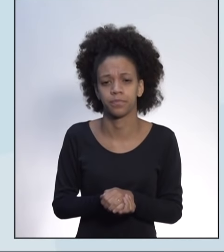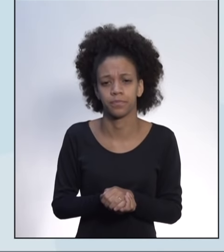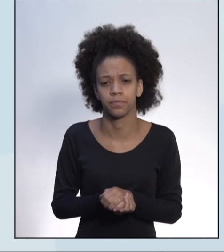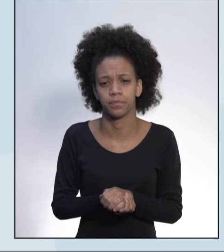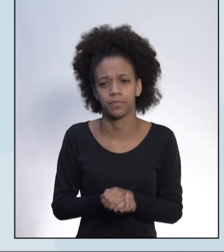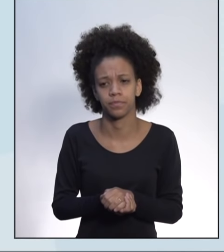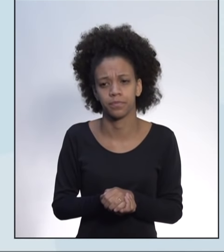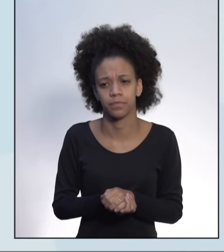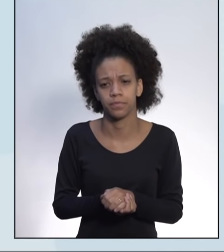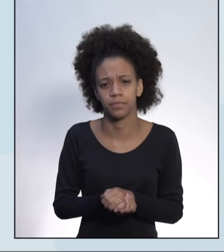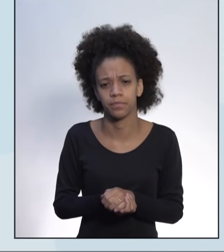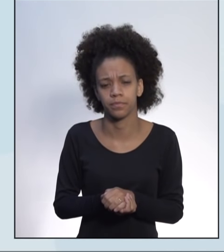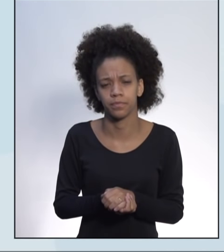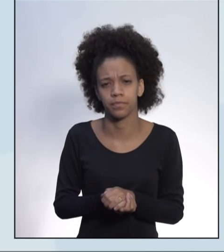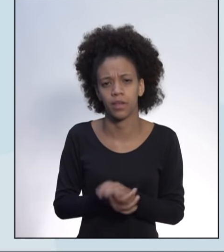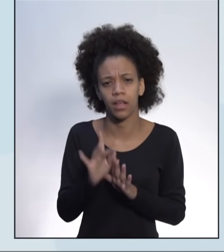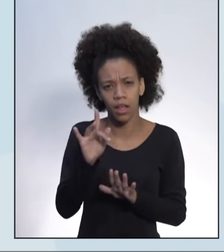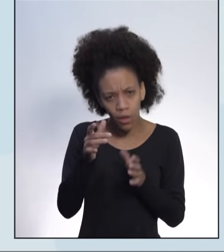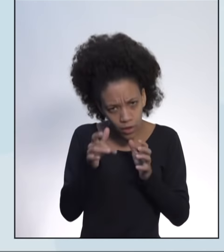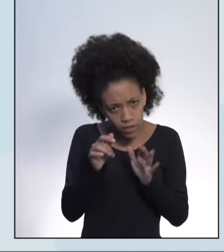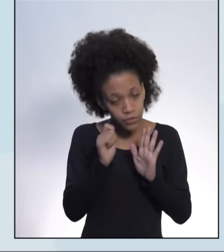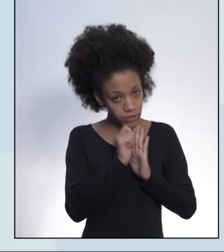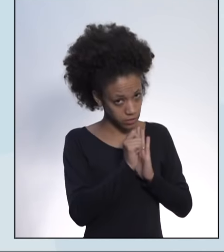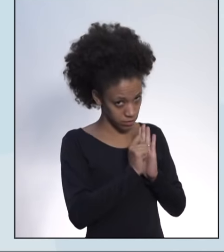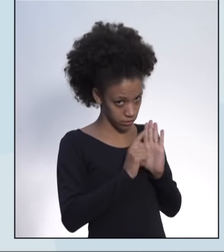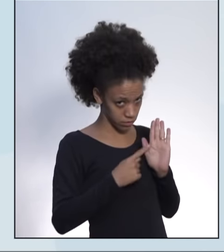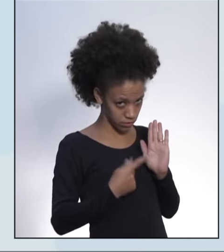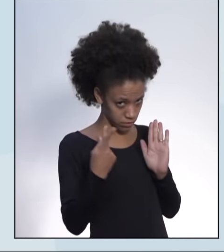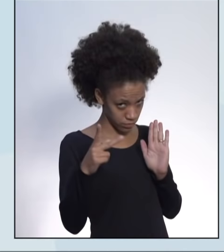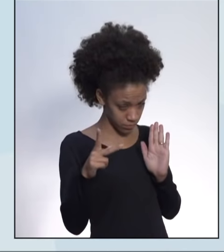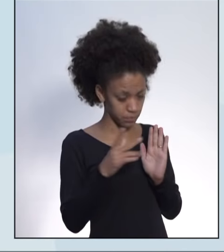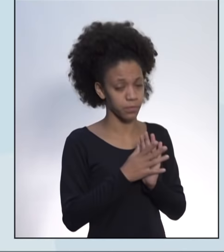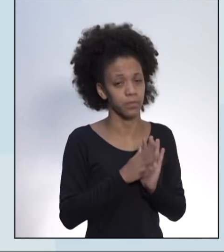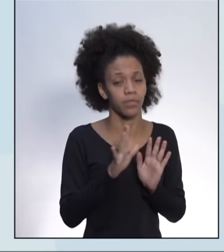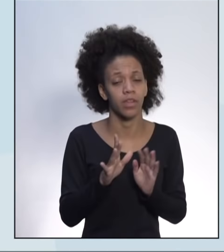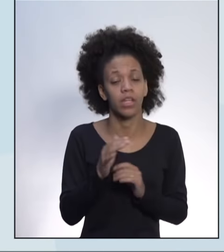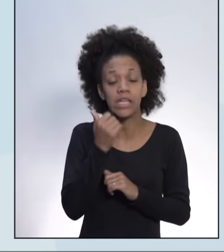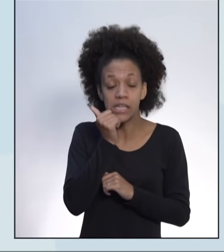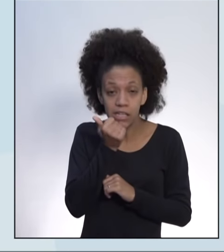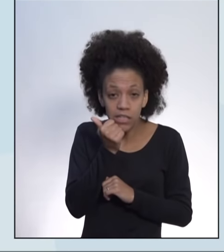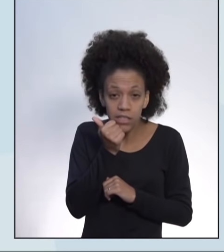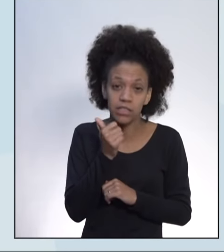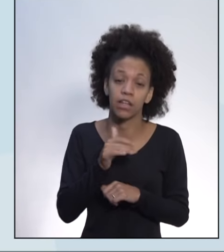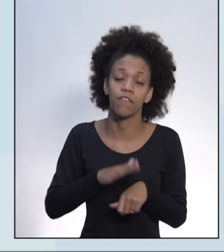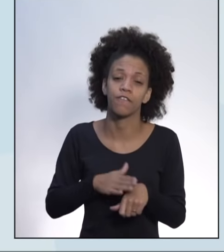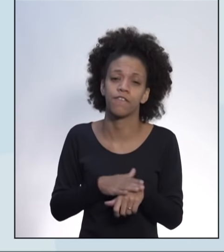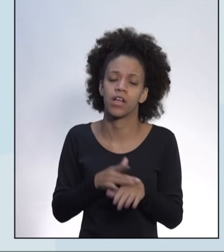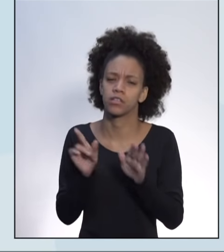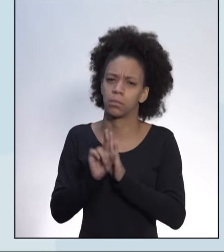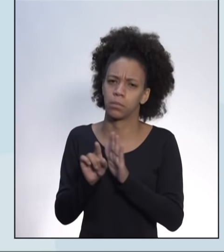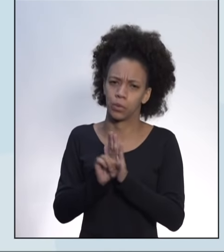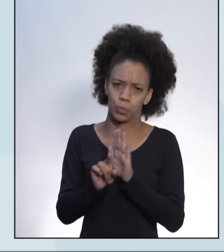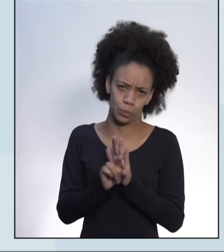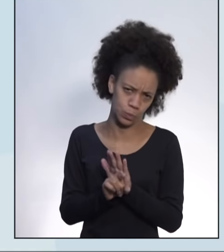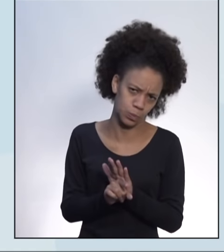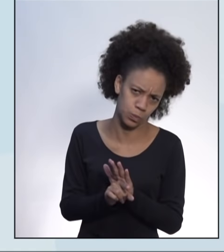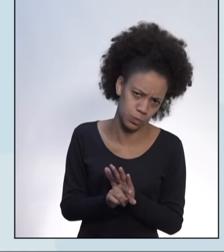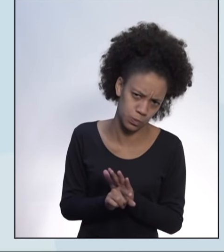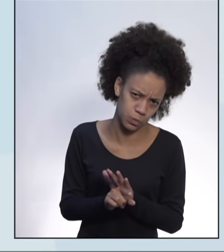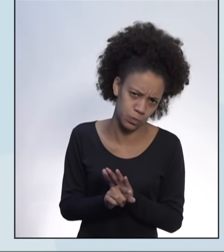laika eu quero que vocês a não tem isso no caderno de vocês estão cientistas fazem pergunta